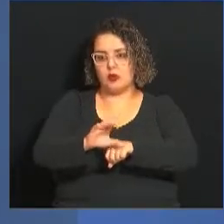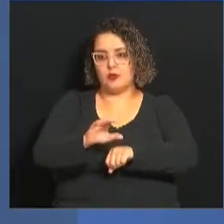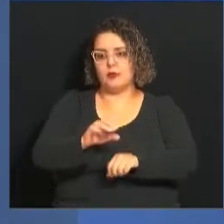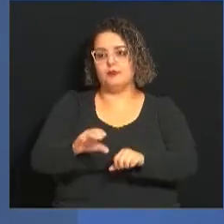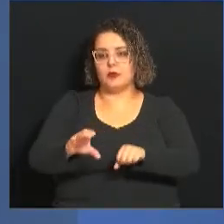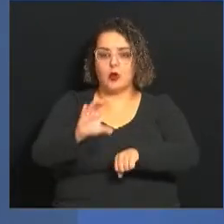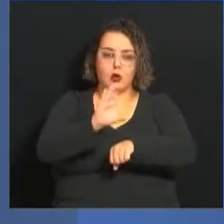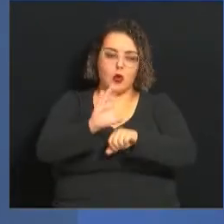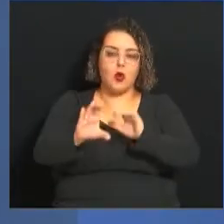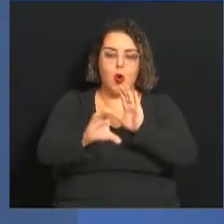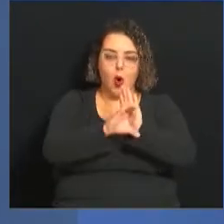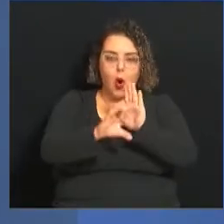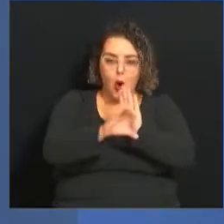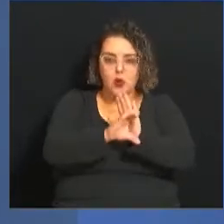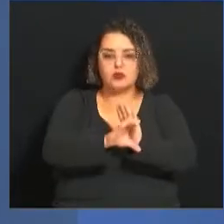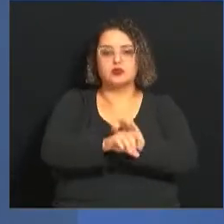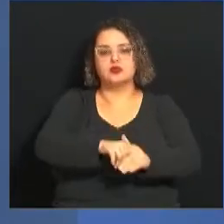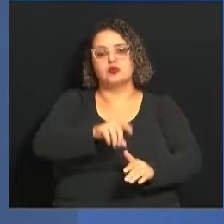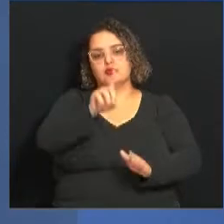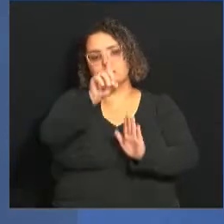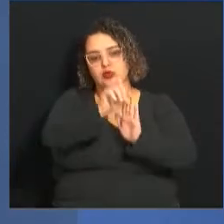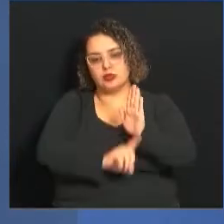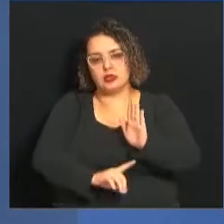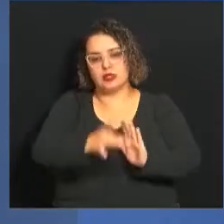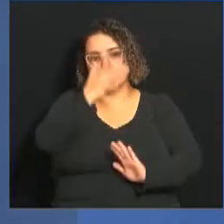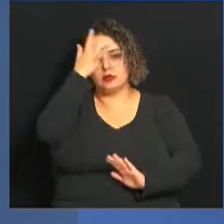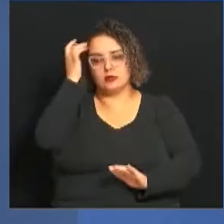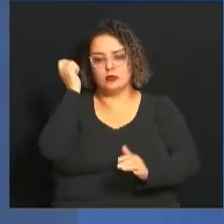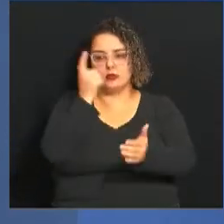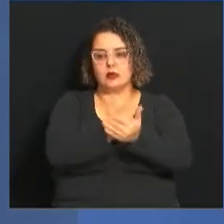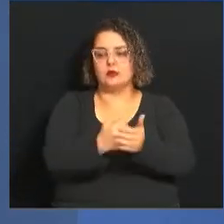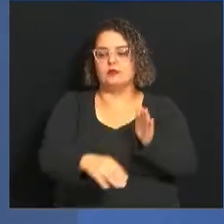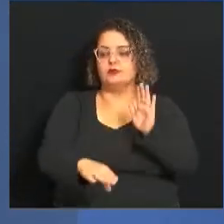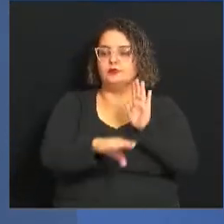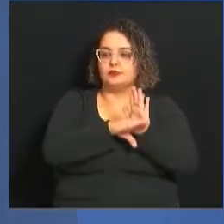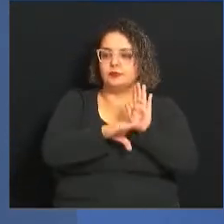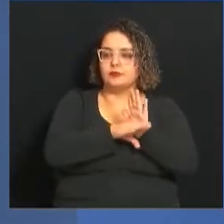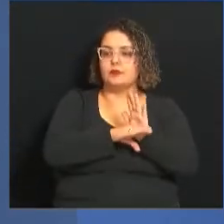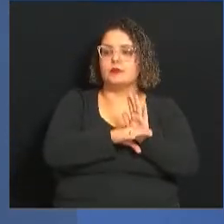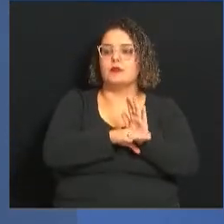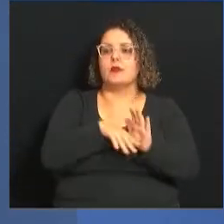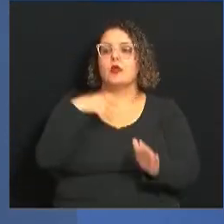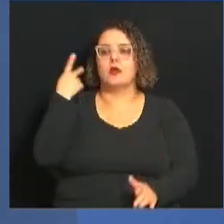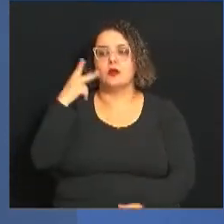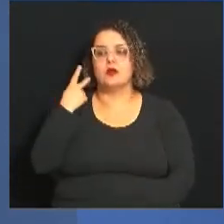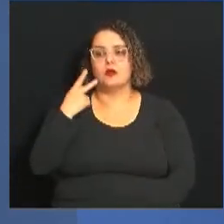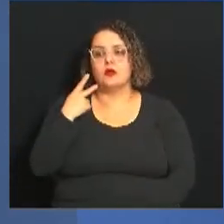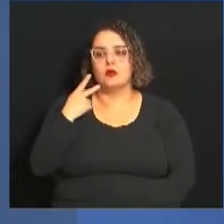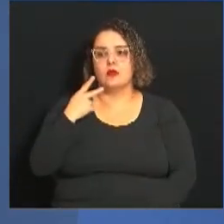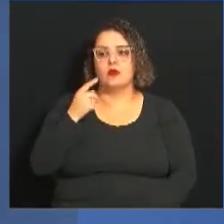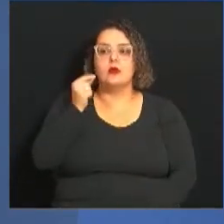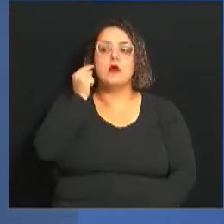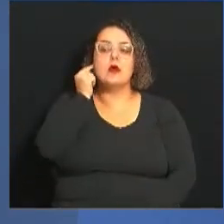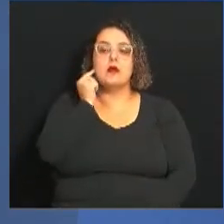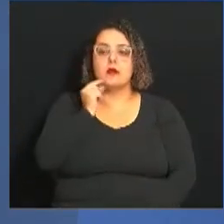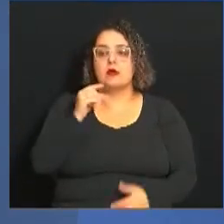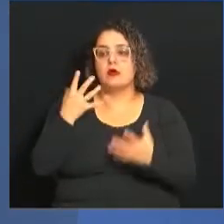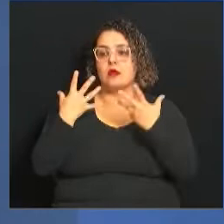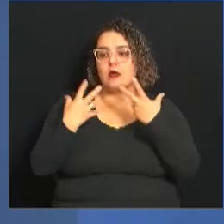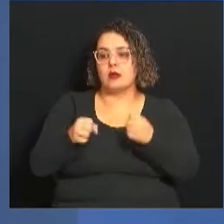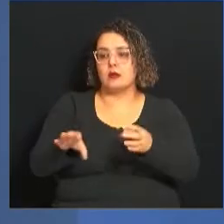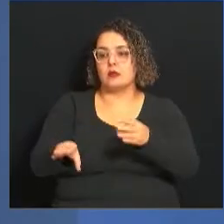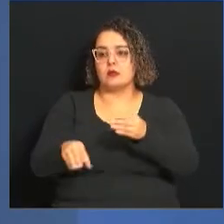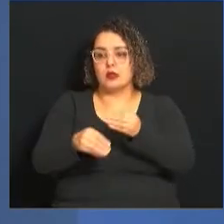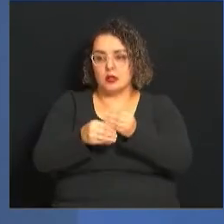da cidade. Em segunda discussão está na pauta o projeto de autoria do vereador Marcelo Silva, que recebeu emenda na última